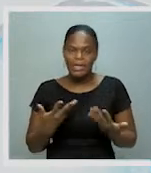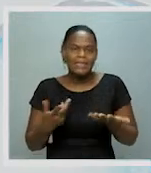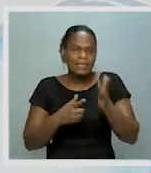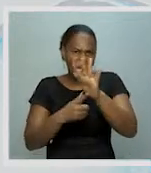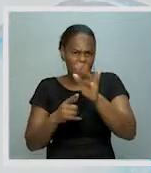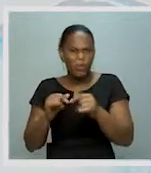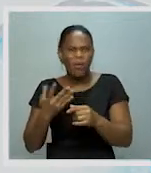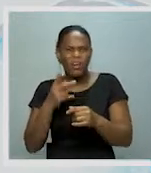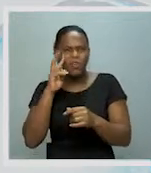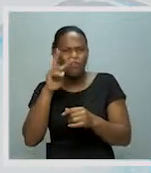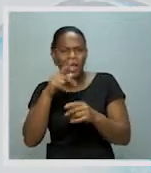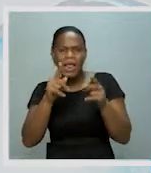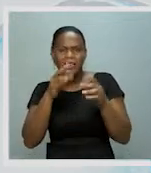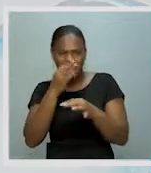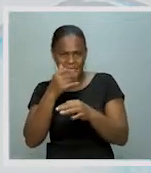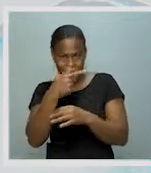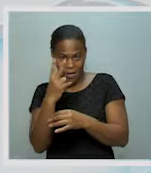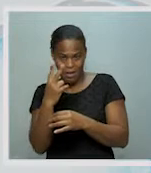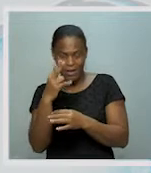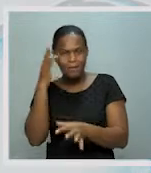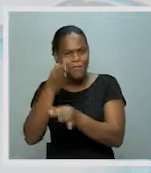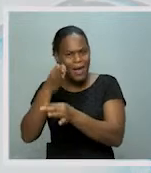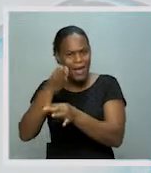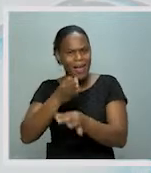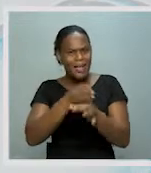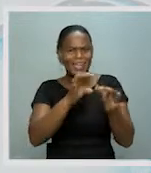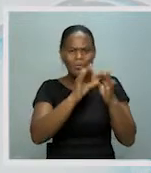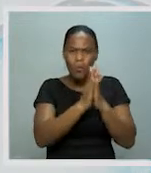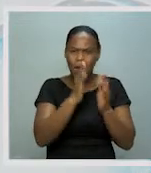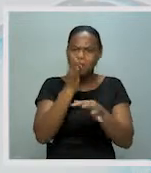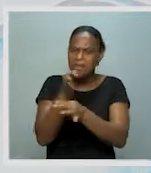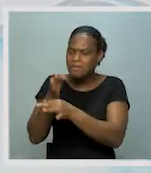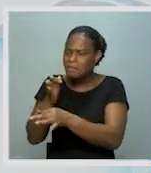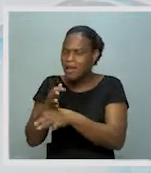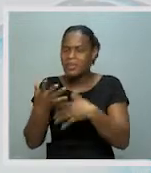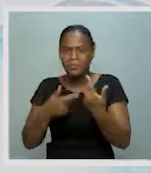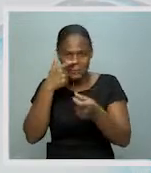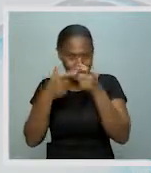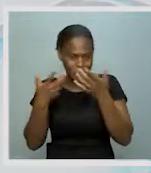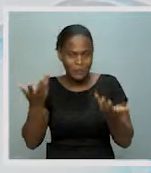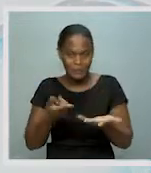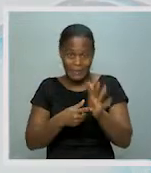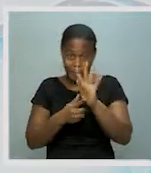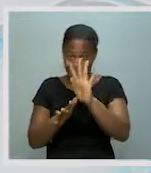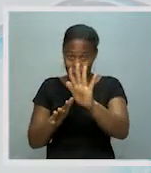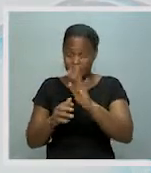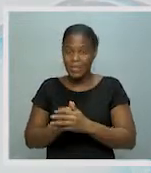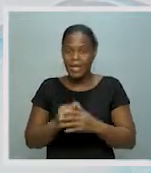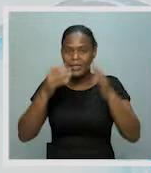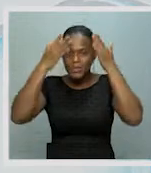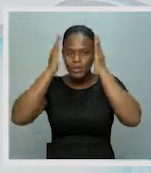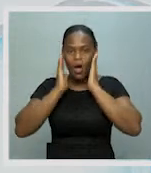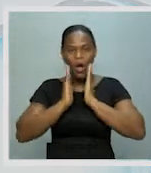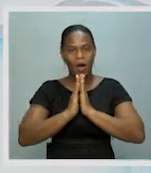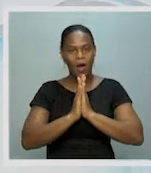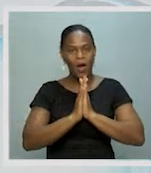quando se fazem reportagens sobre as festividades, as festas de Romaria, por exemplo, suponhamos, Nossa